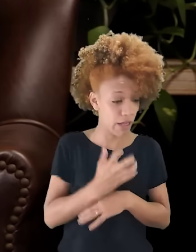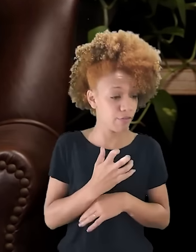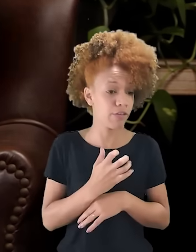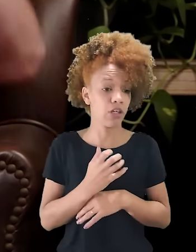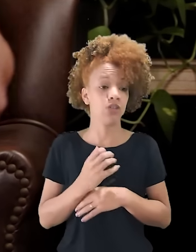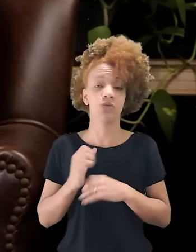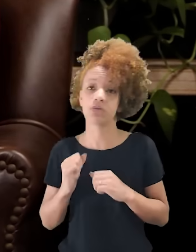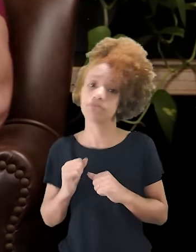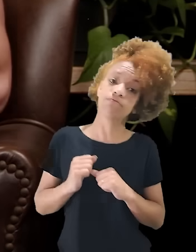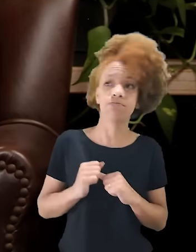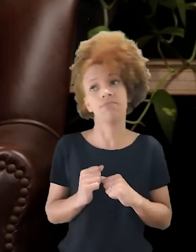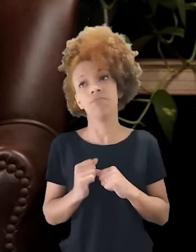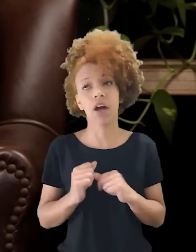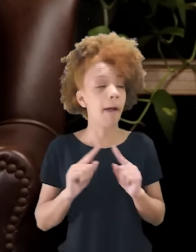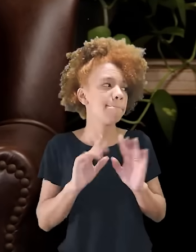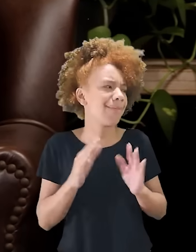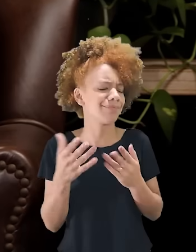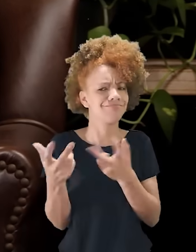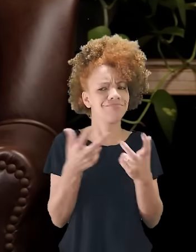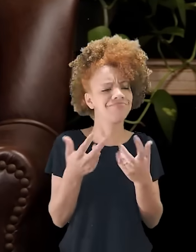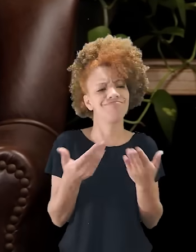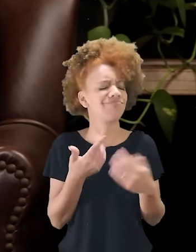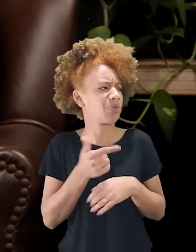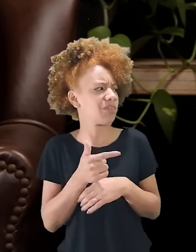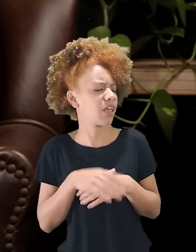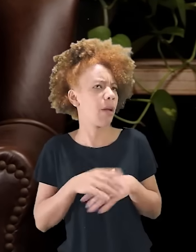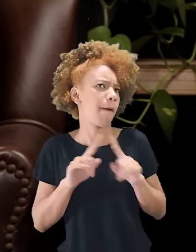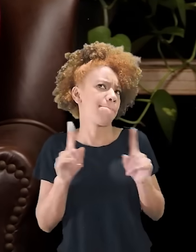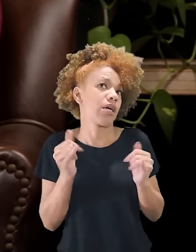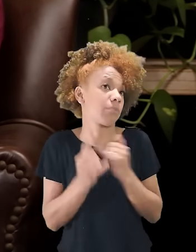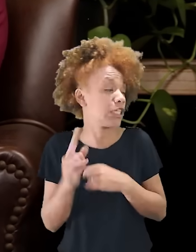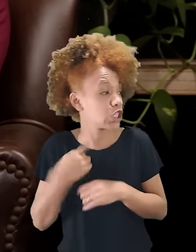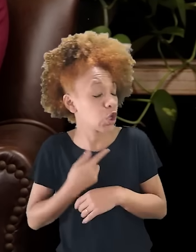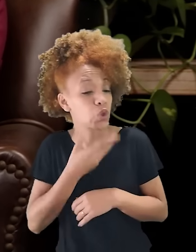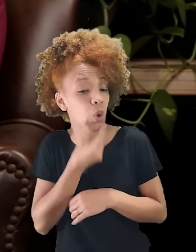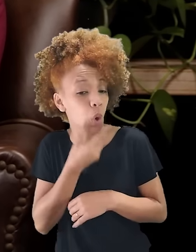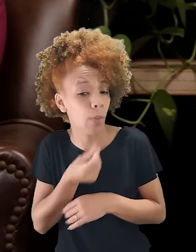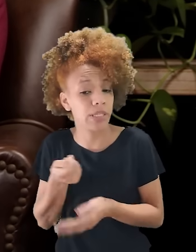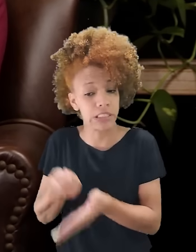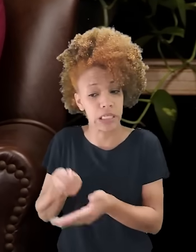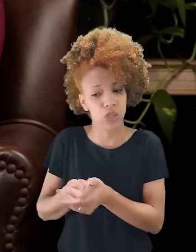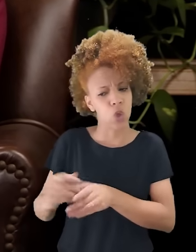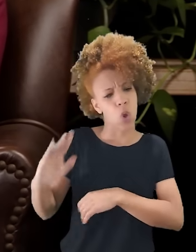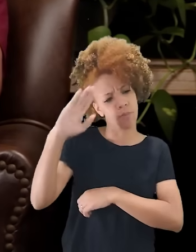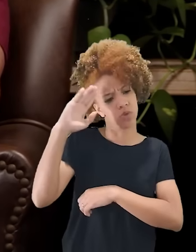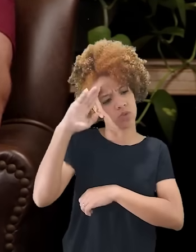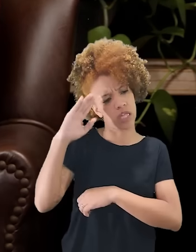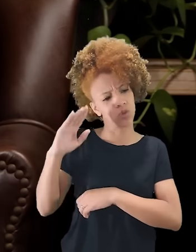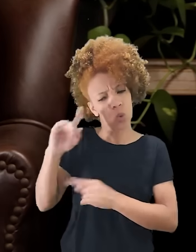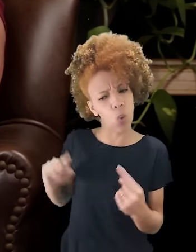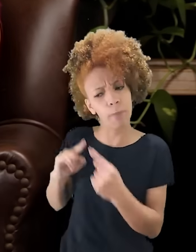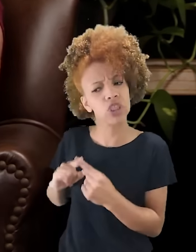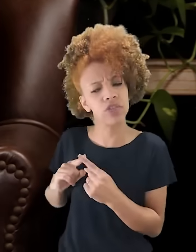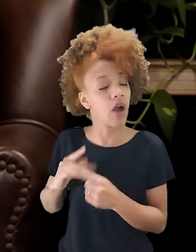cabeceador não parece tem me dá a impressão que não tem porque ele sa parece que a gente nós homens fomos criados como soldados de